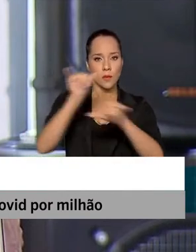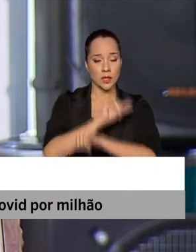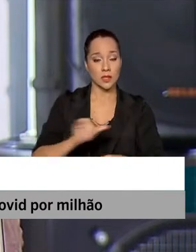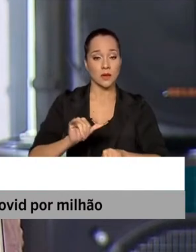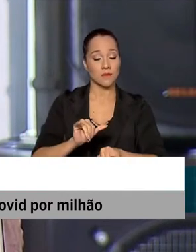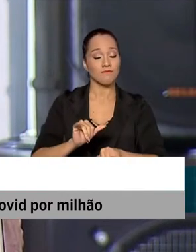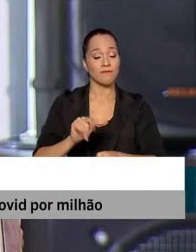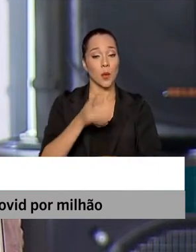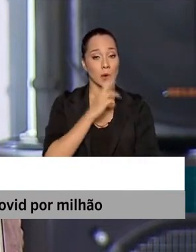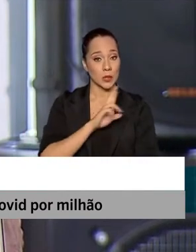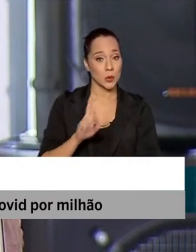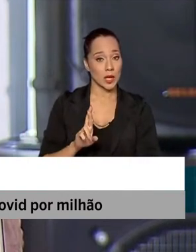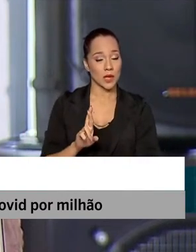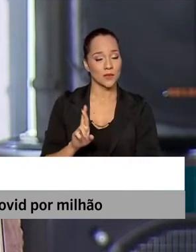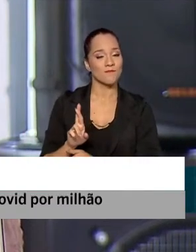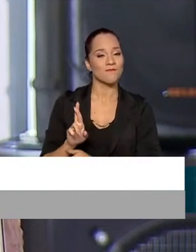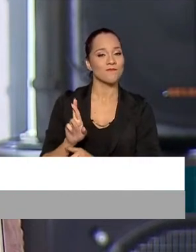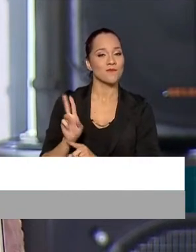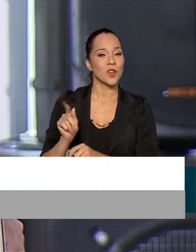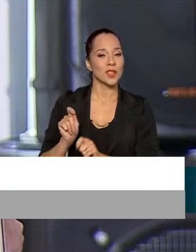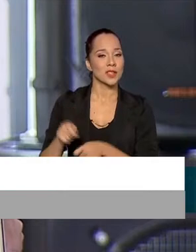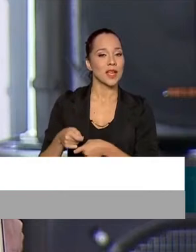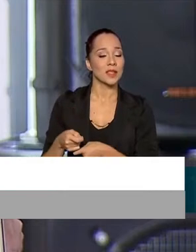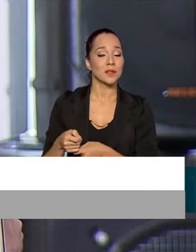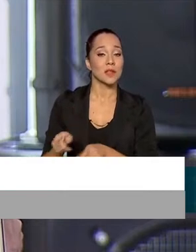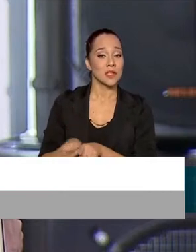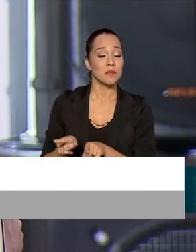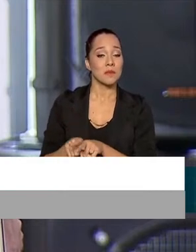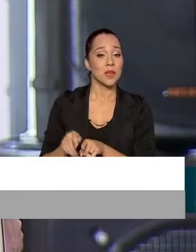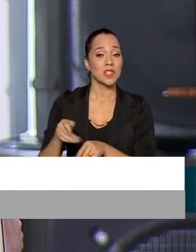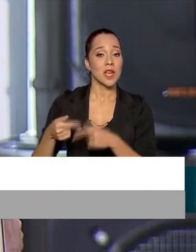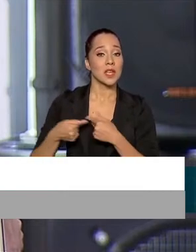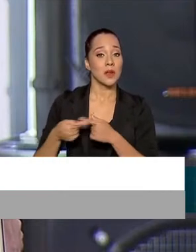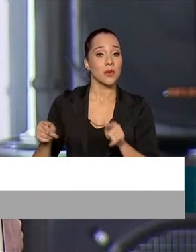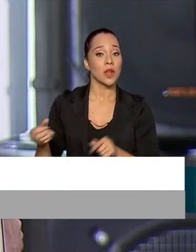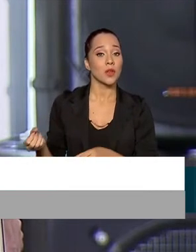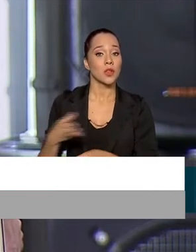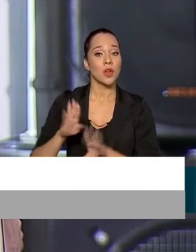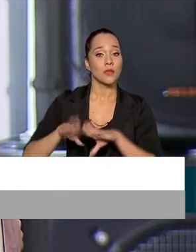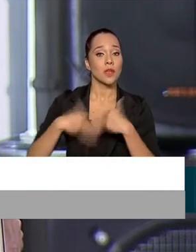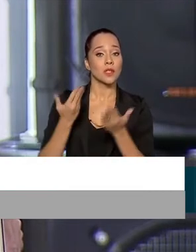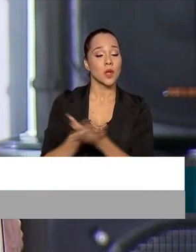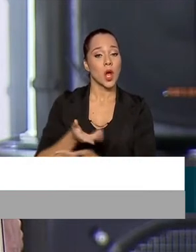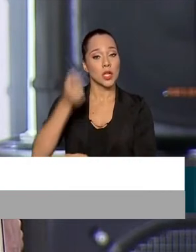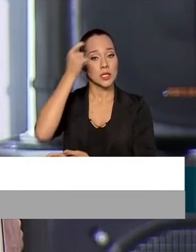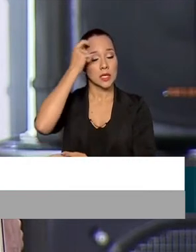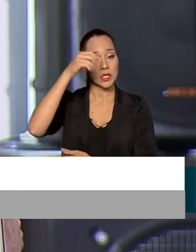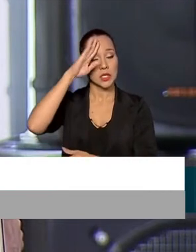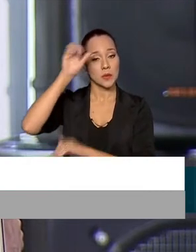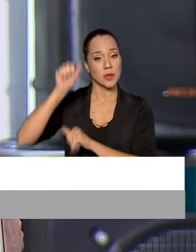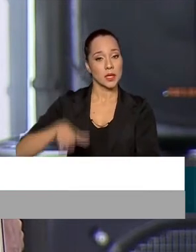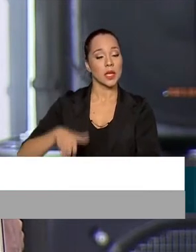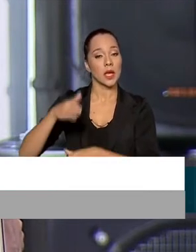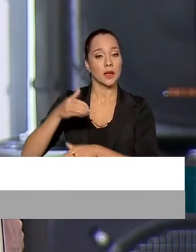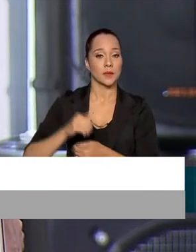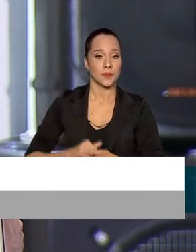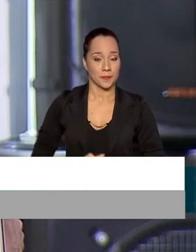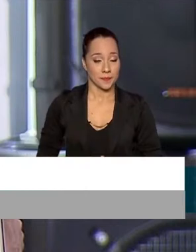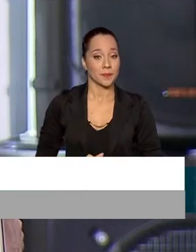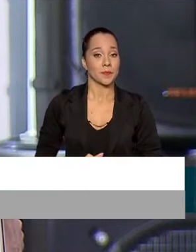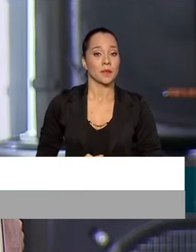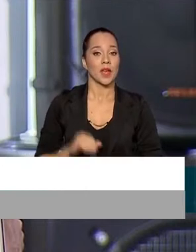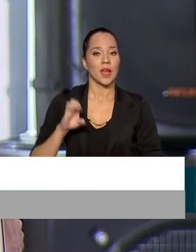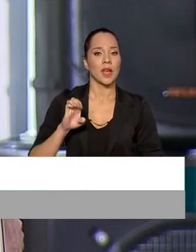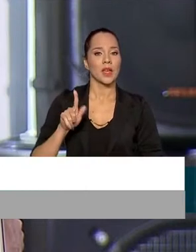Como resultado, foi concebida e recentemente inaugurada a nova Escola de Inteligência Militar do Exército,